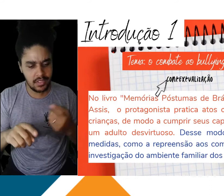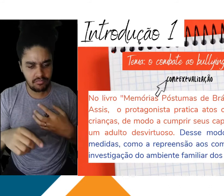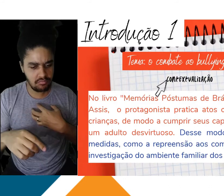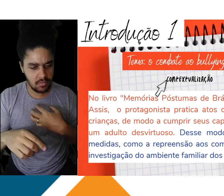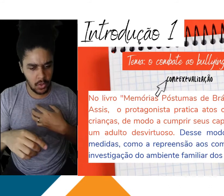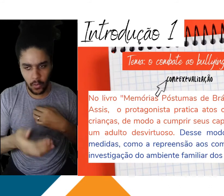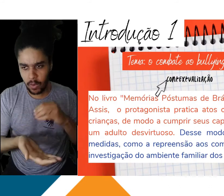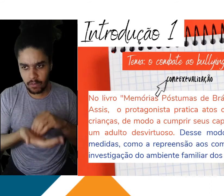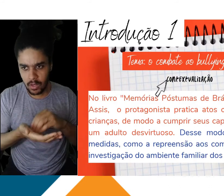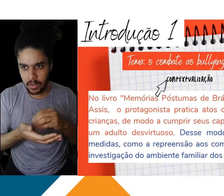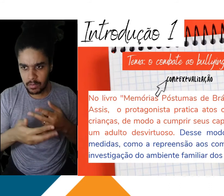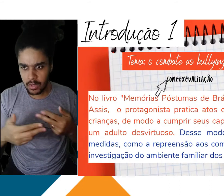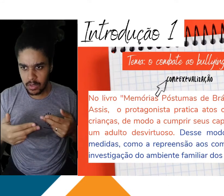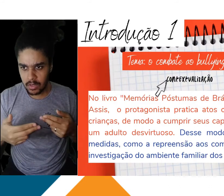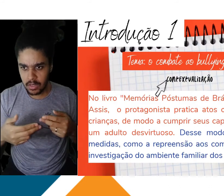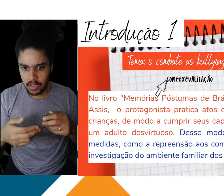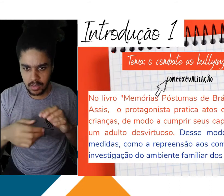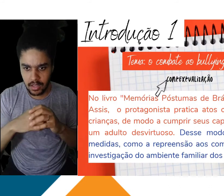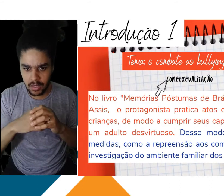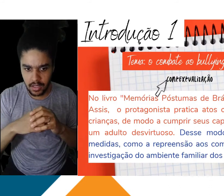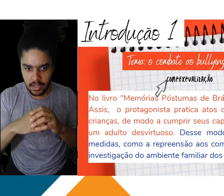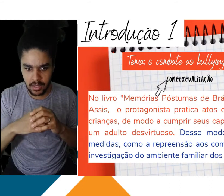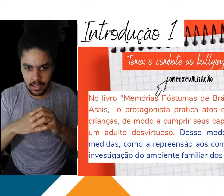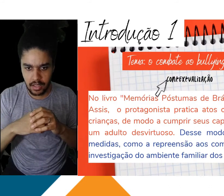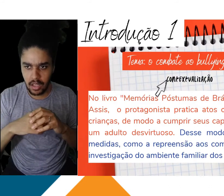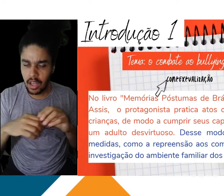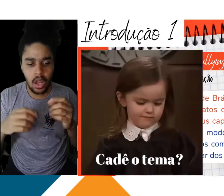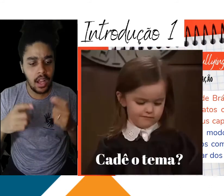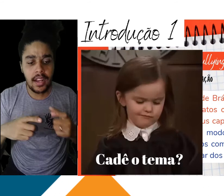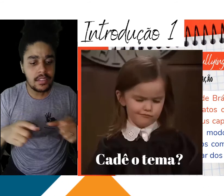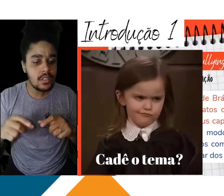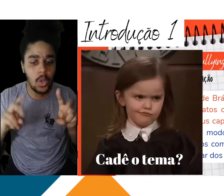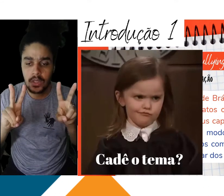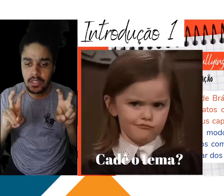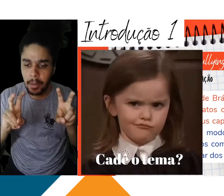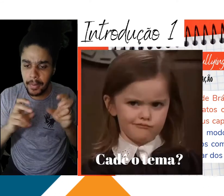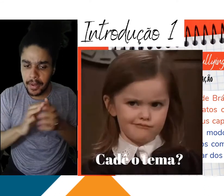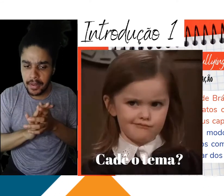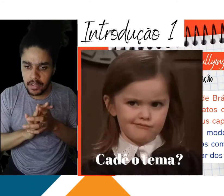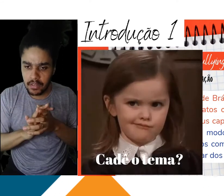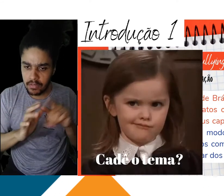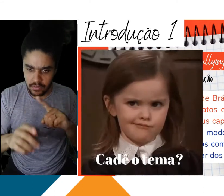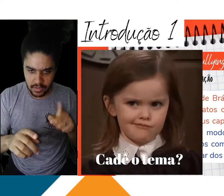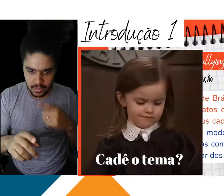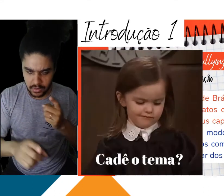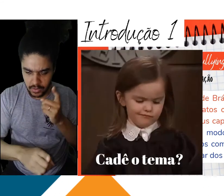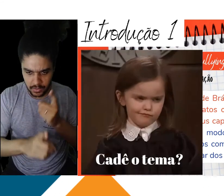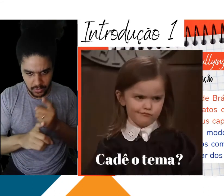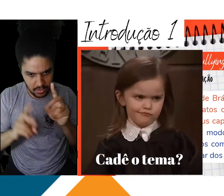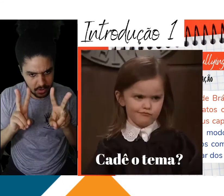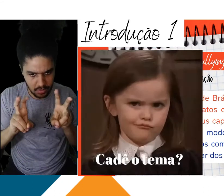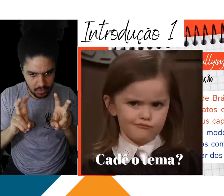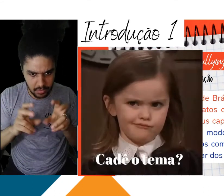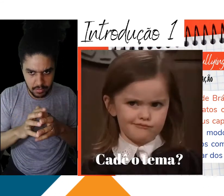de que está faltando alguma coisa? Porque, veja, o tema é o combate ao bullying no Brasil, mas cadê o tema? Que eu não achei o tema aqui. Vocês acharam